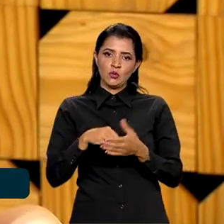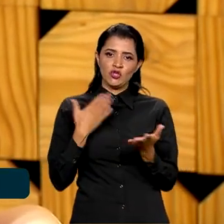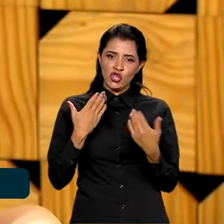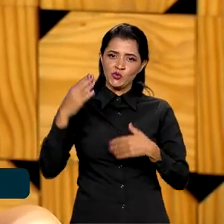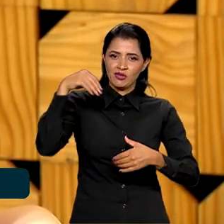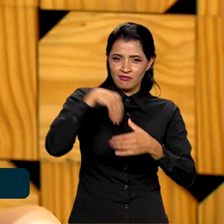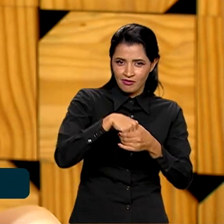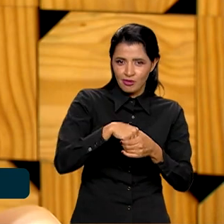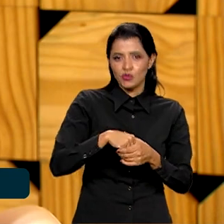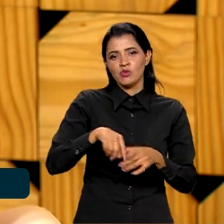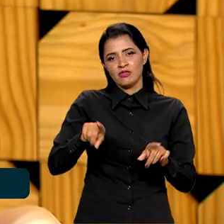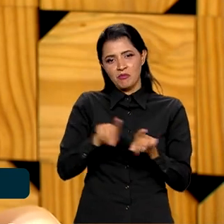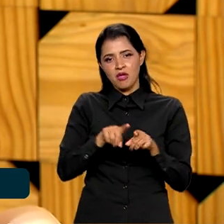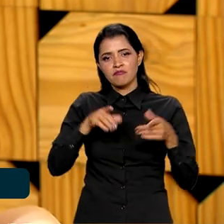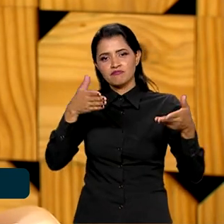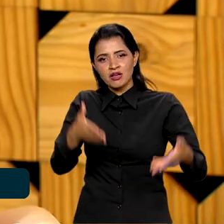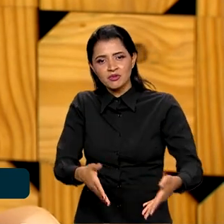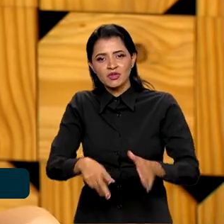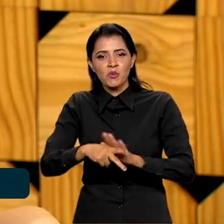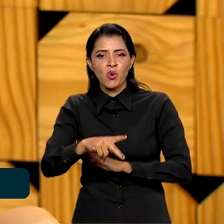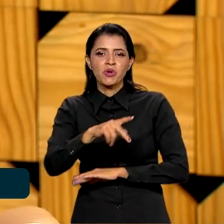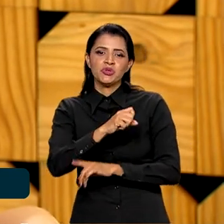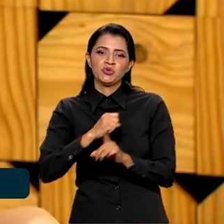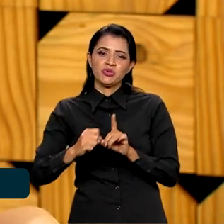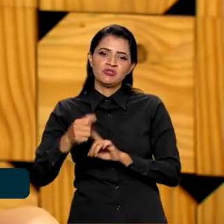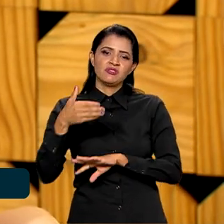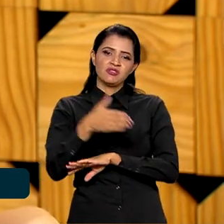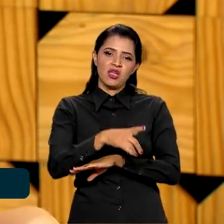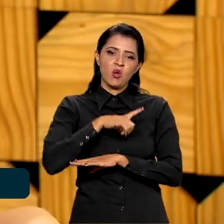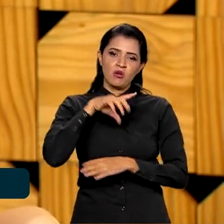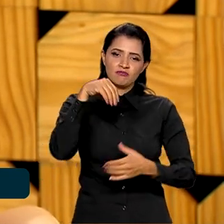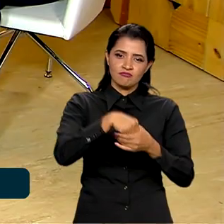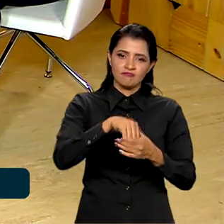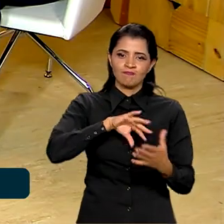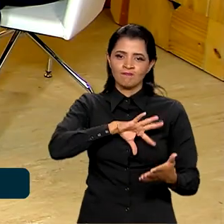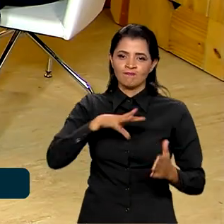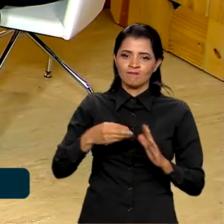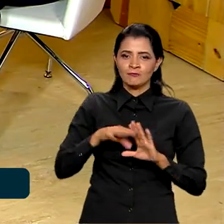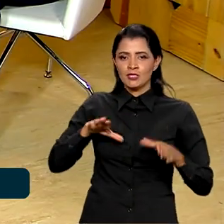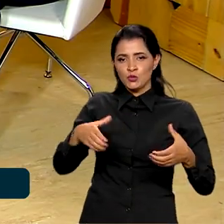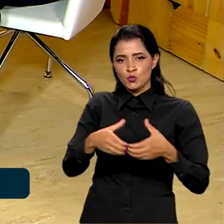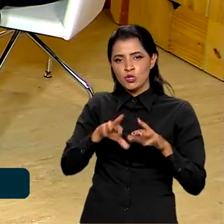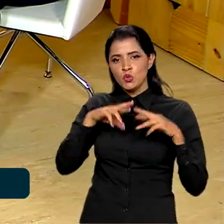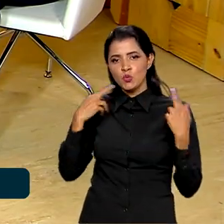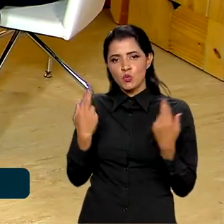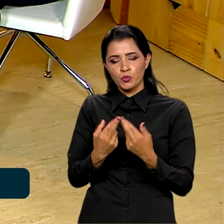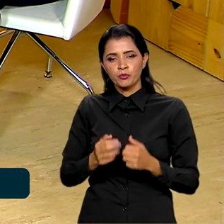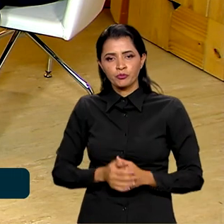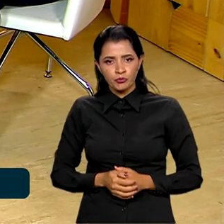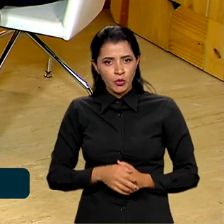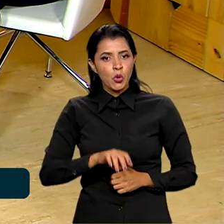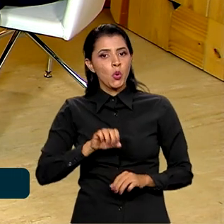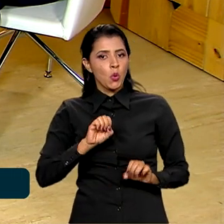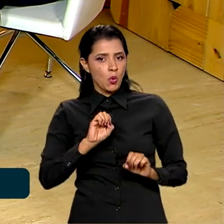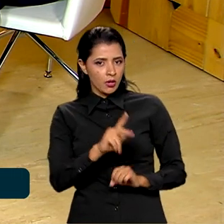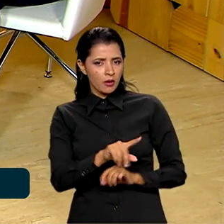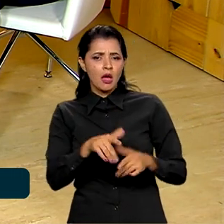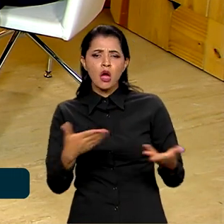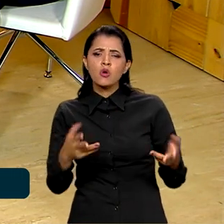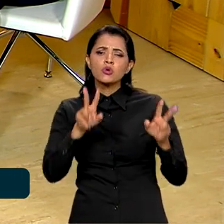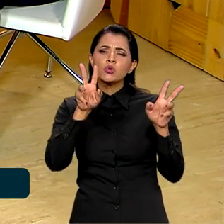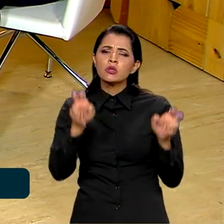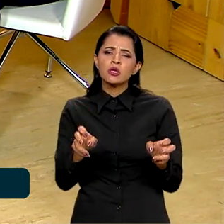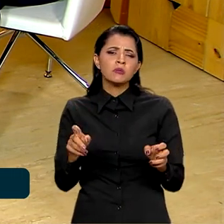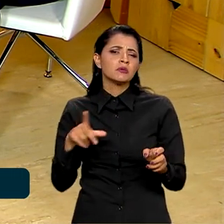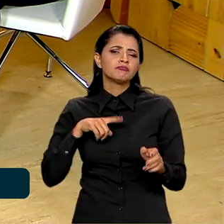É a participação social dentro da Cúpula da Amazônia. Muito bom. Agora, falando um pouquinho da temática, da programação prevista, a